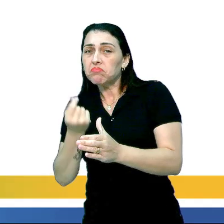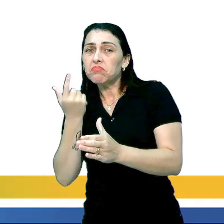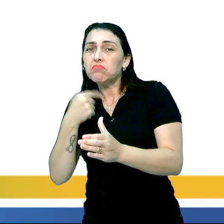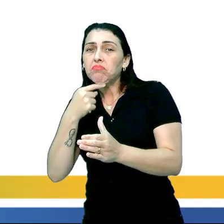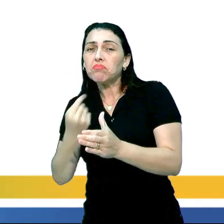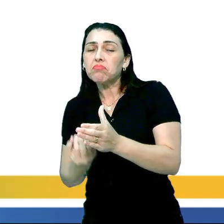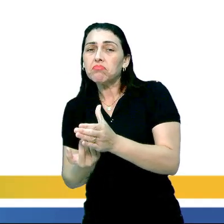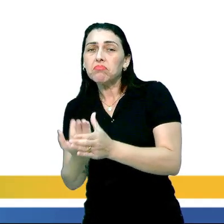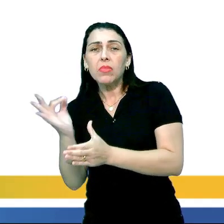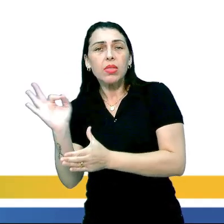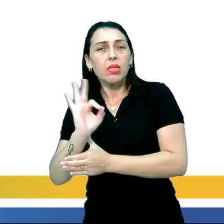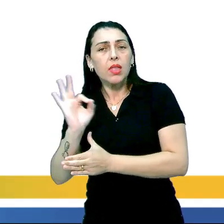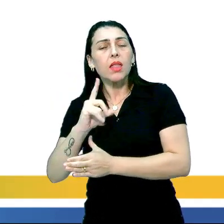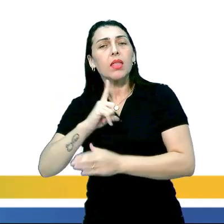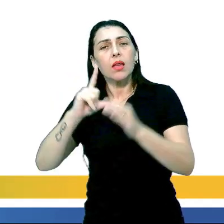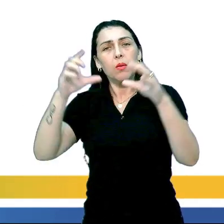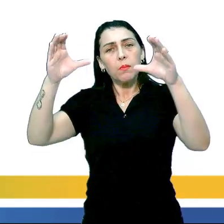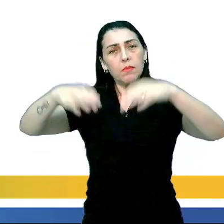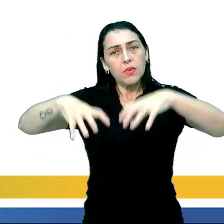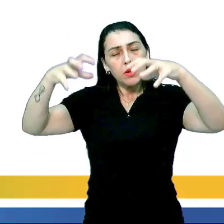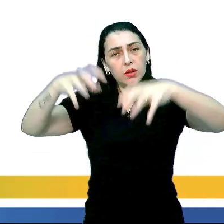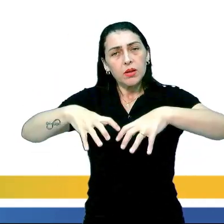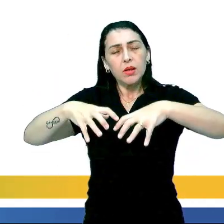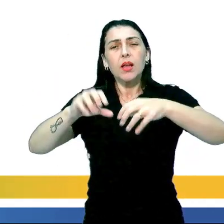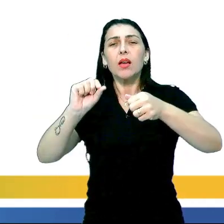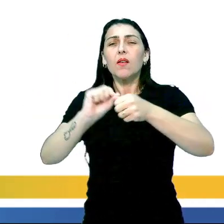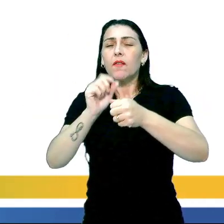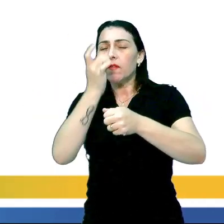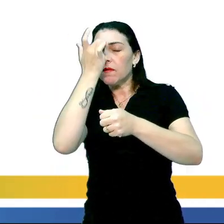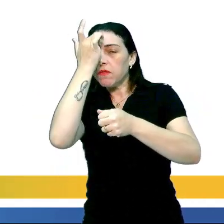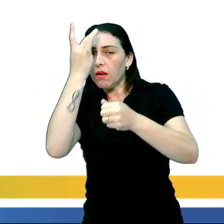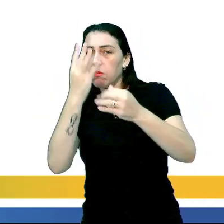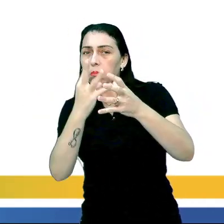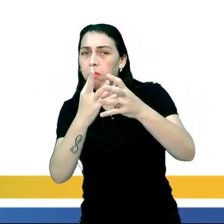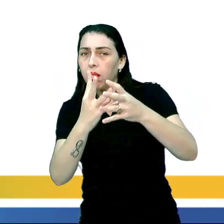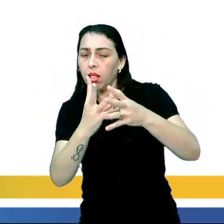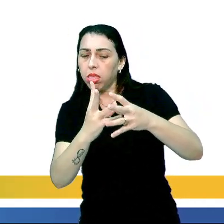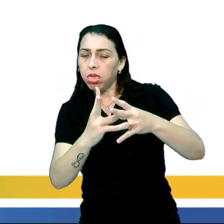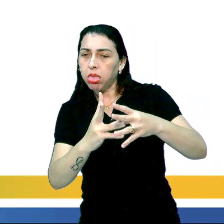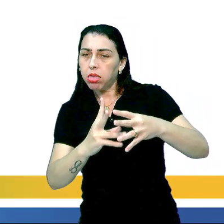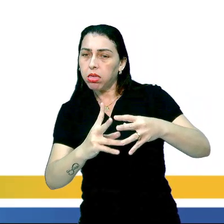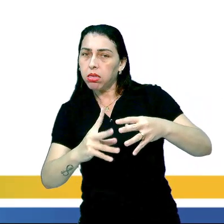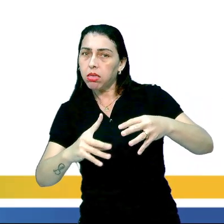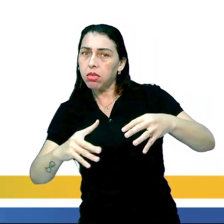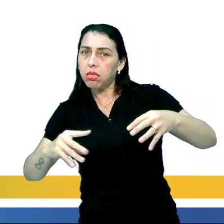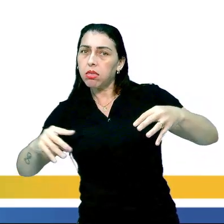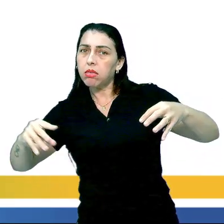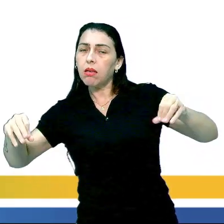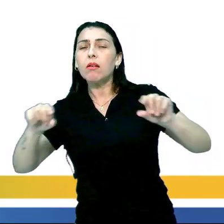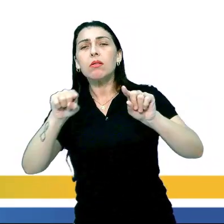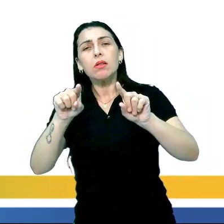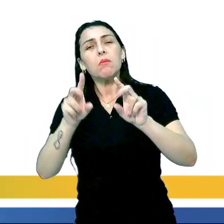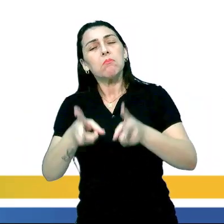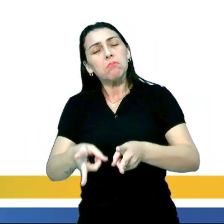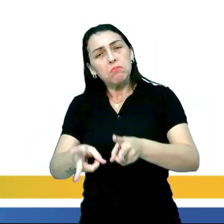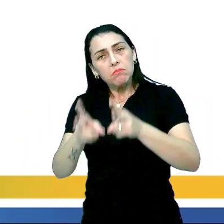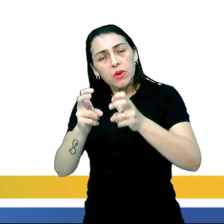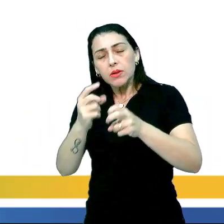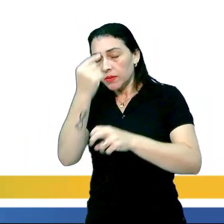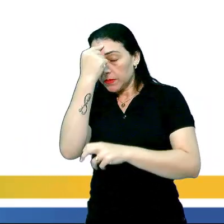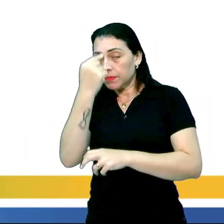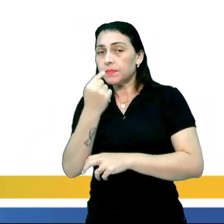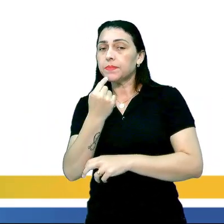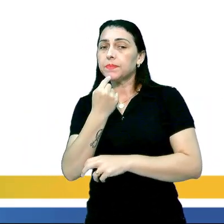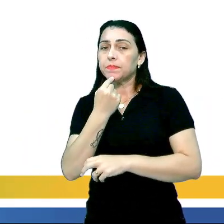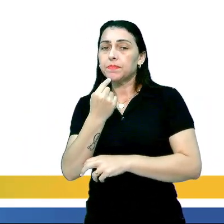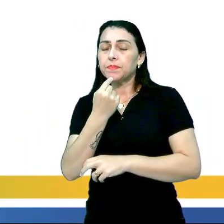tem um período chuvoso, esse solo ele é facilmente arrastado. Conforme vocês podem observar aqui na